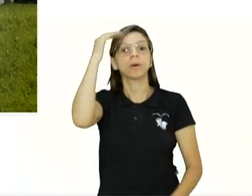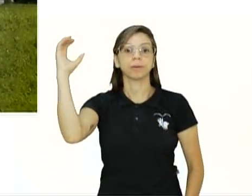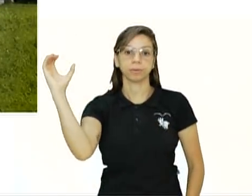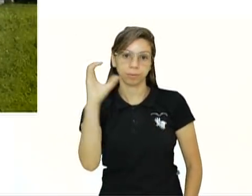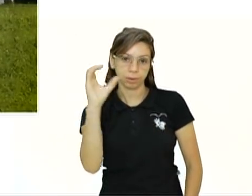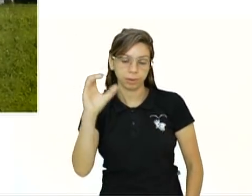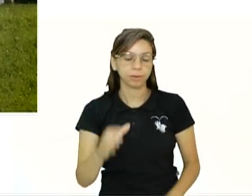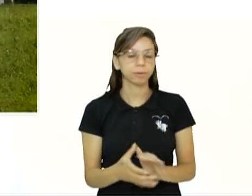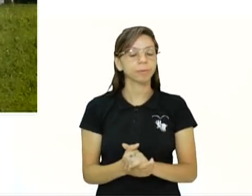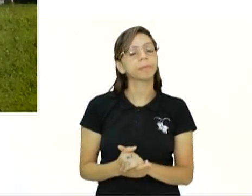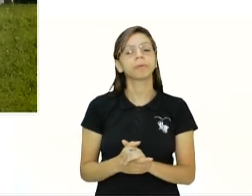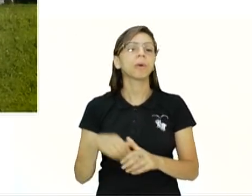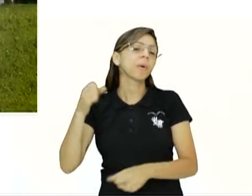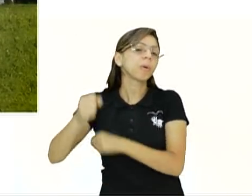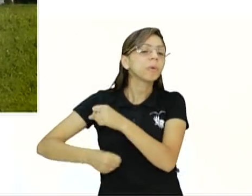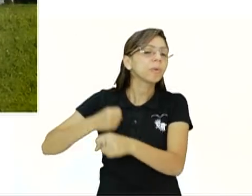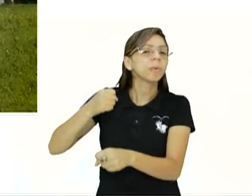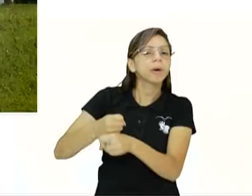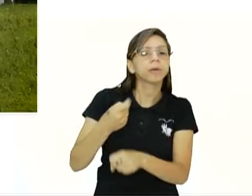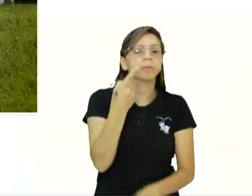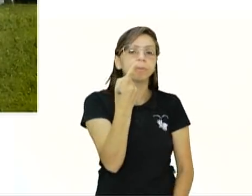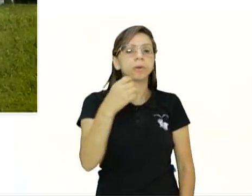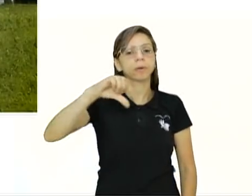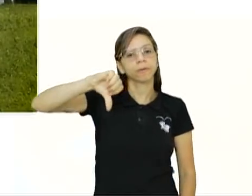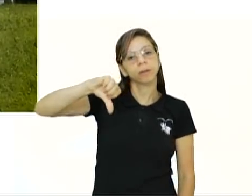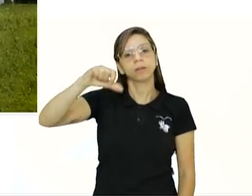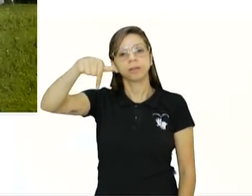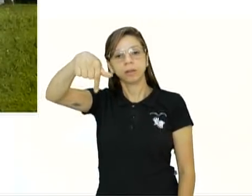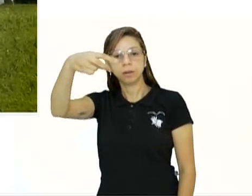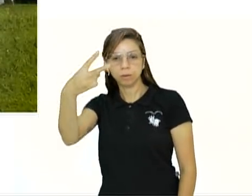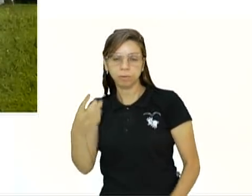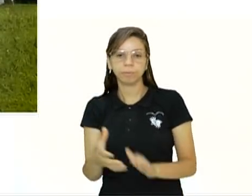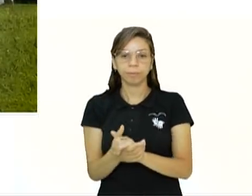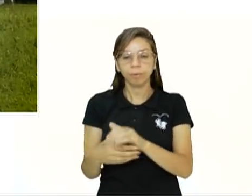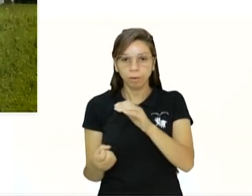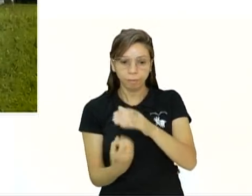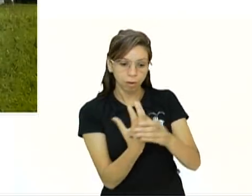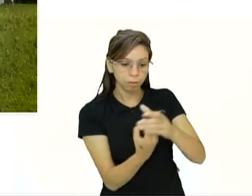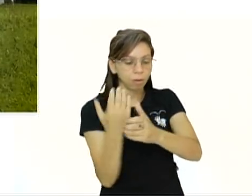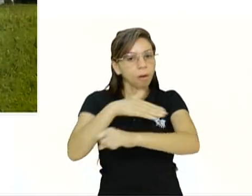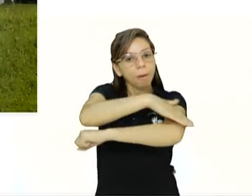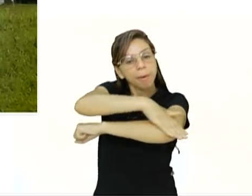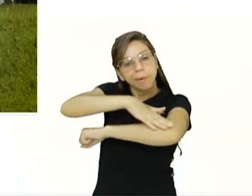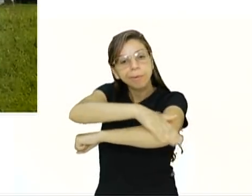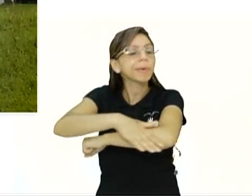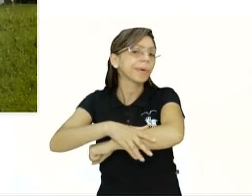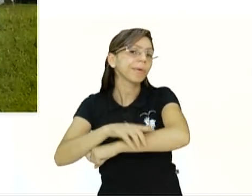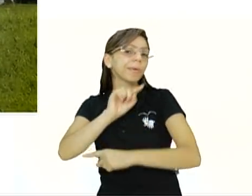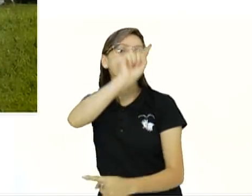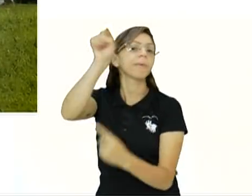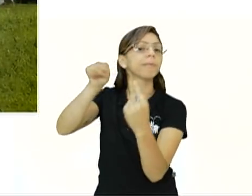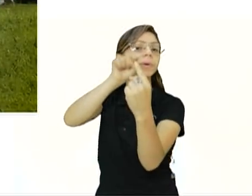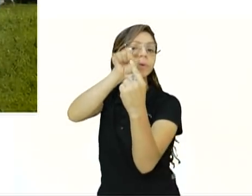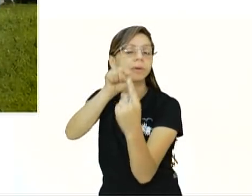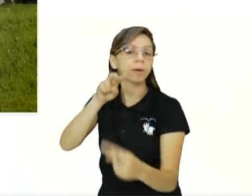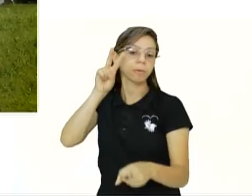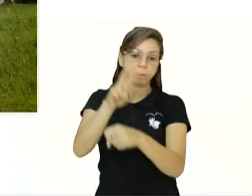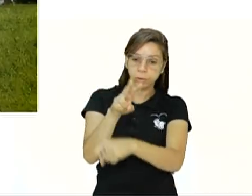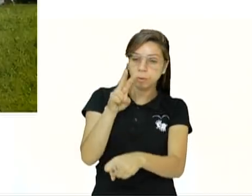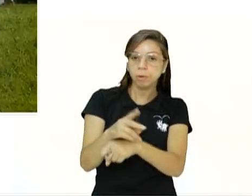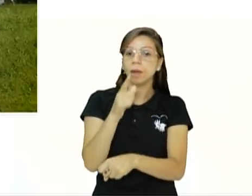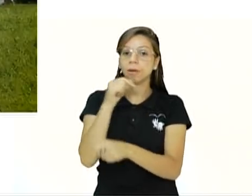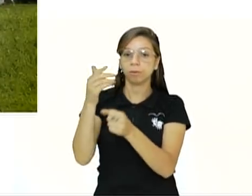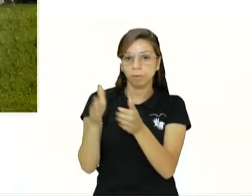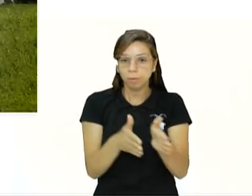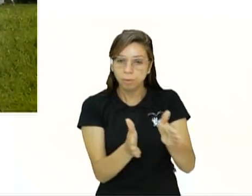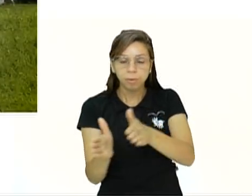de 1972, essa região toda aqui foi transformada em parque, no intuito de preservar as margens do rio Barigui, que é um rio que